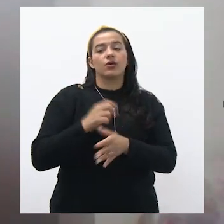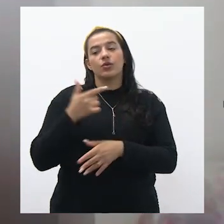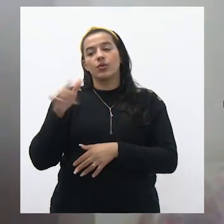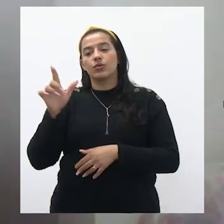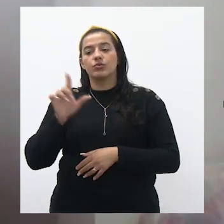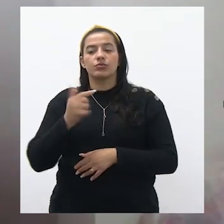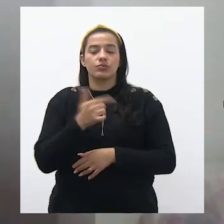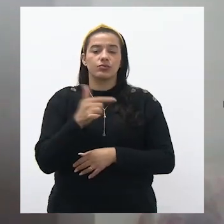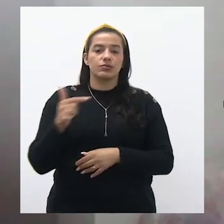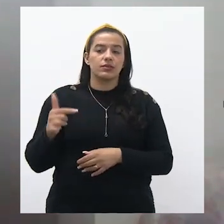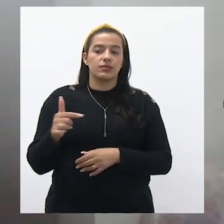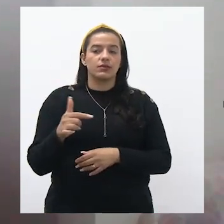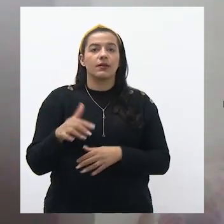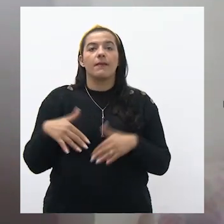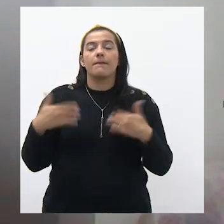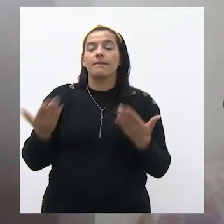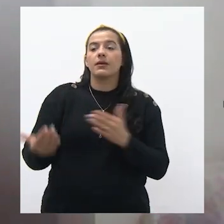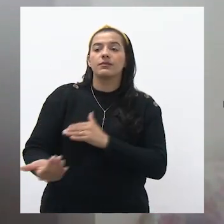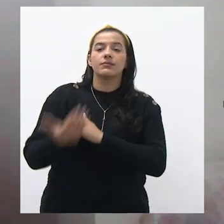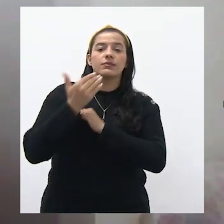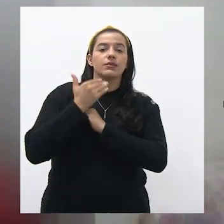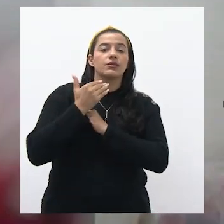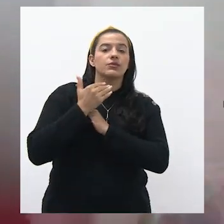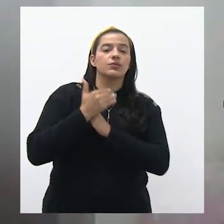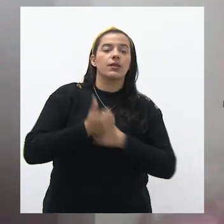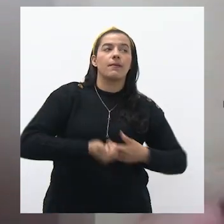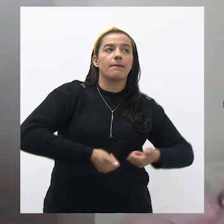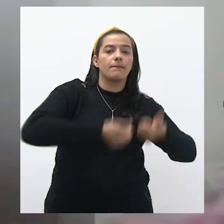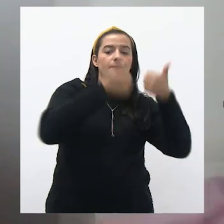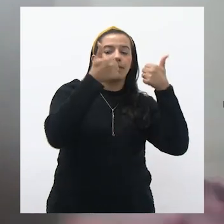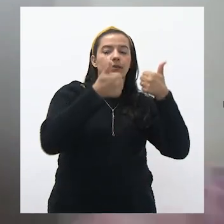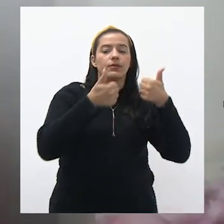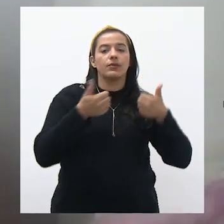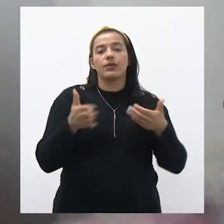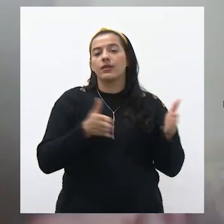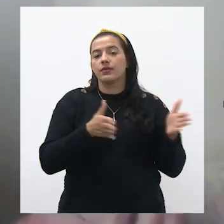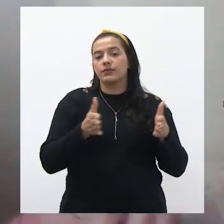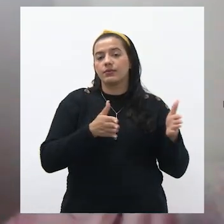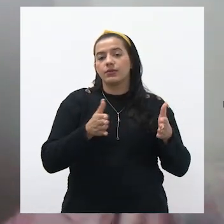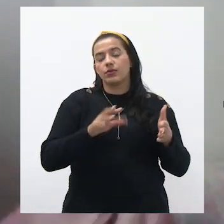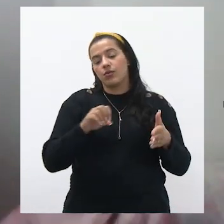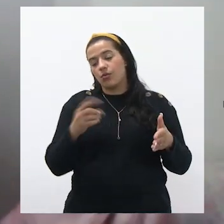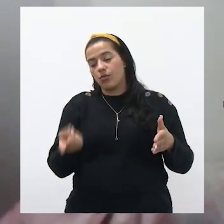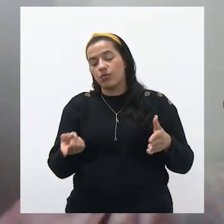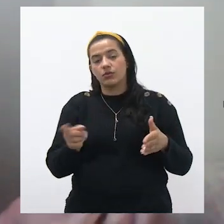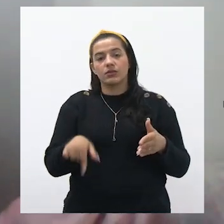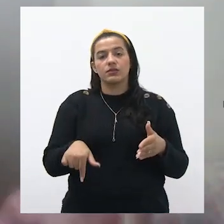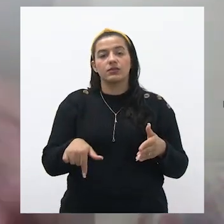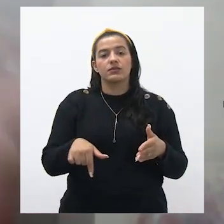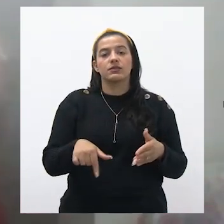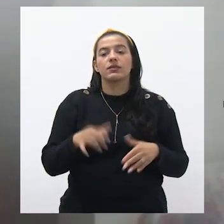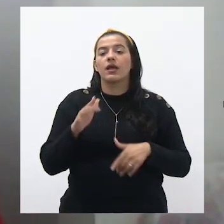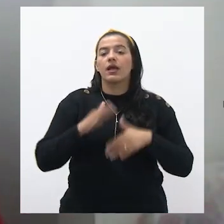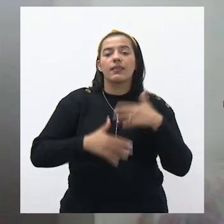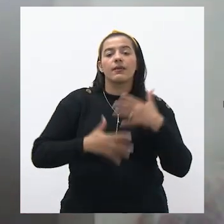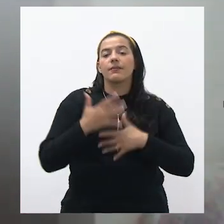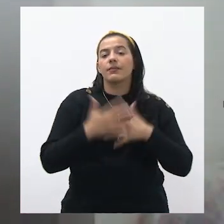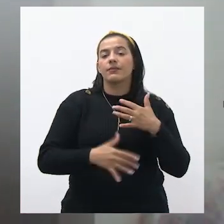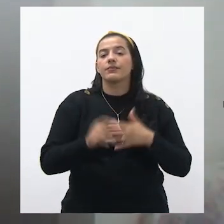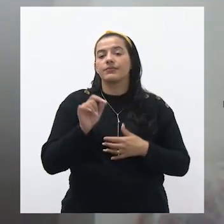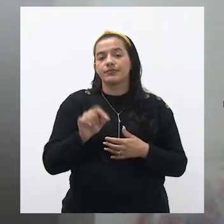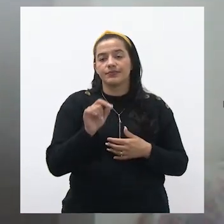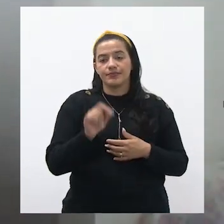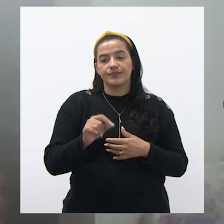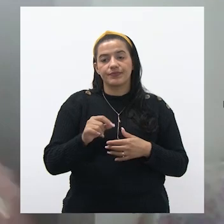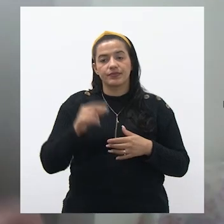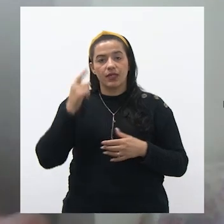não. E o que ajuda ele a lidar melhor naquele momento ou nesse? O que atrapalhou aqui? Então, é aqui que vai